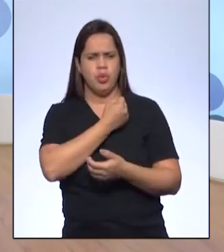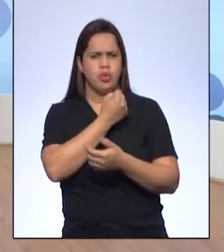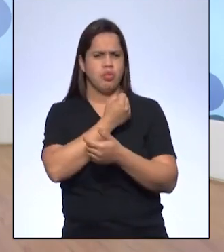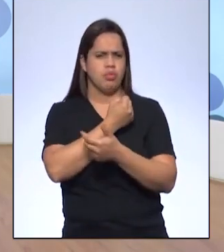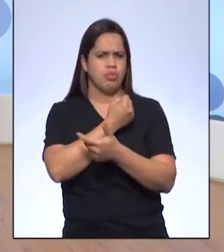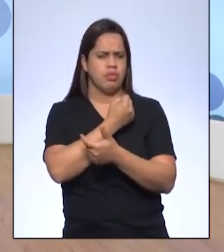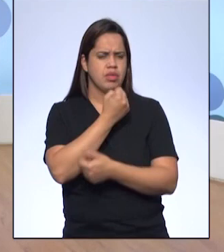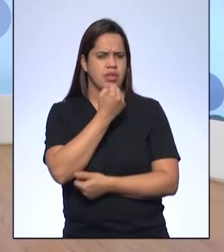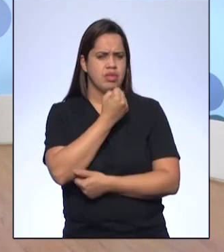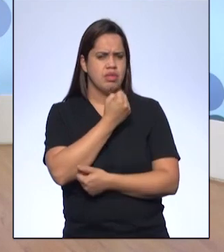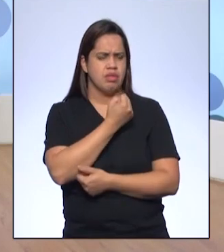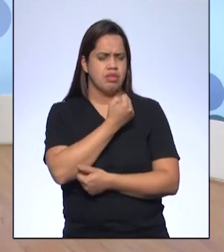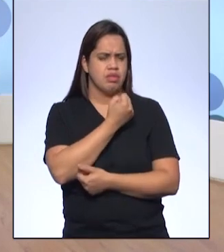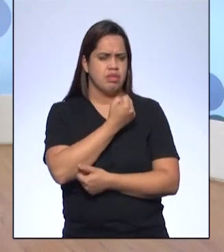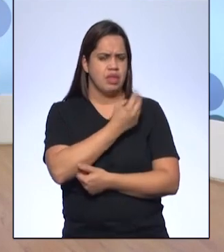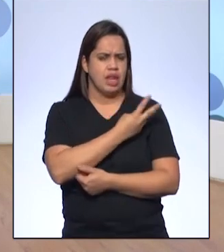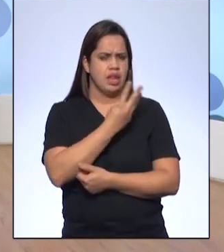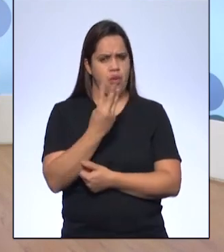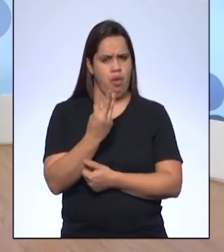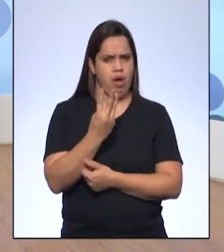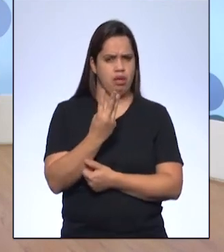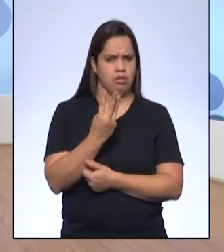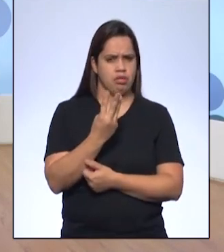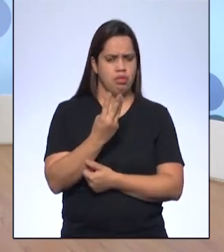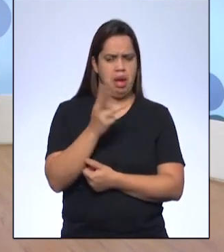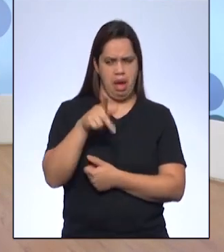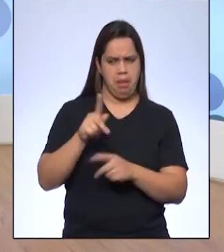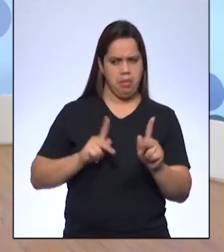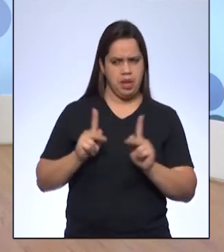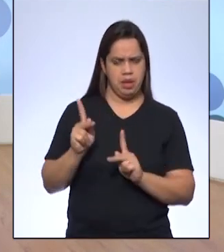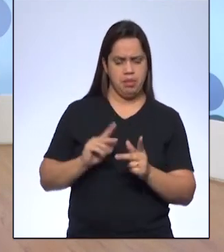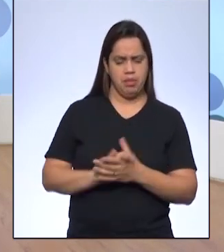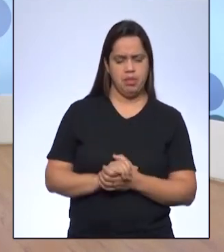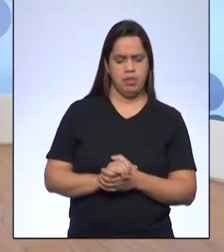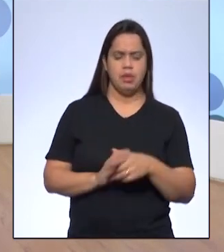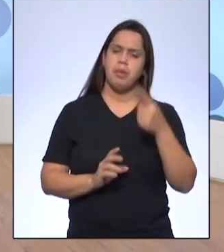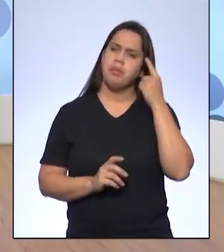primo? O 34? É. Não, ele não é primo, Mas não.